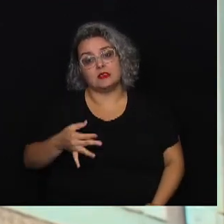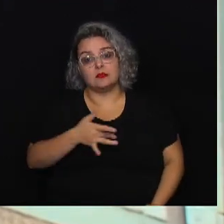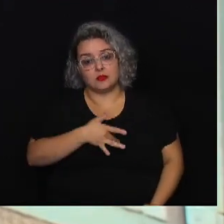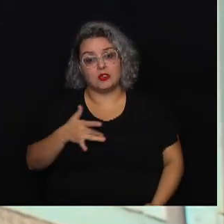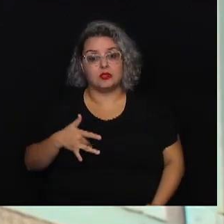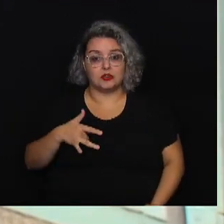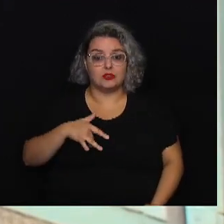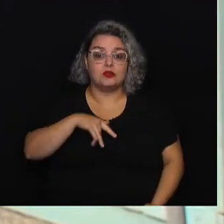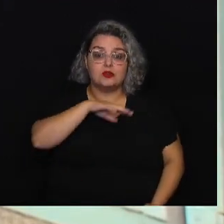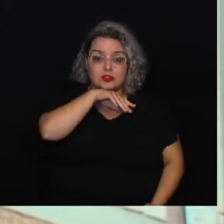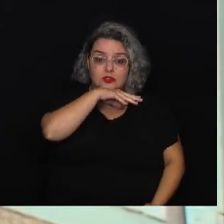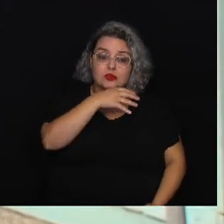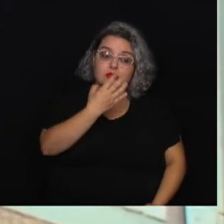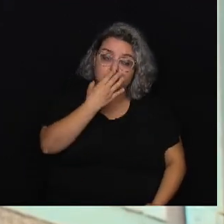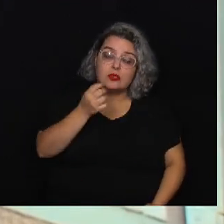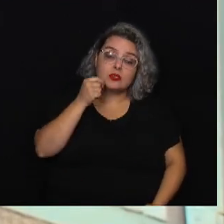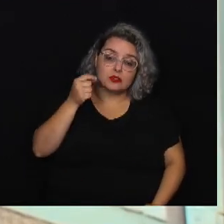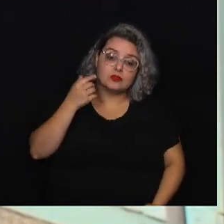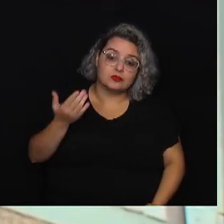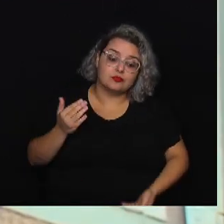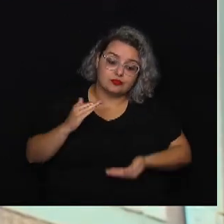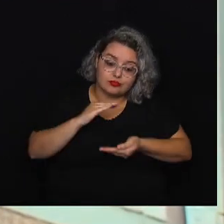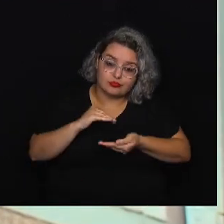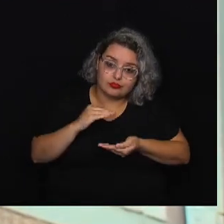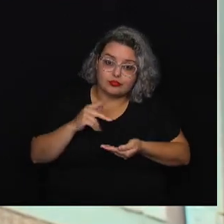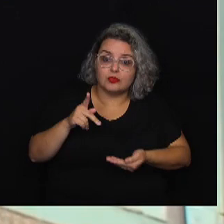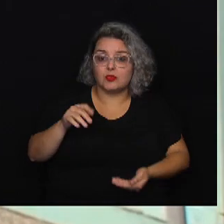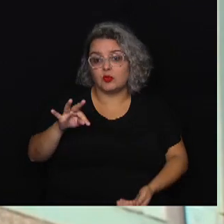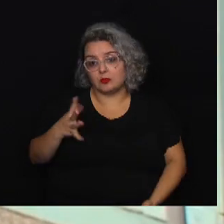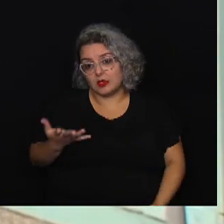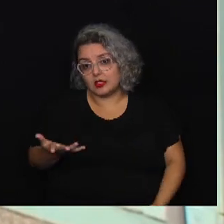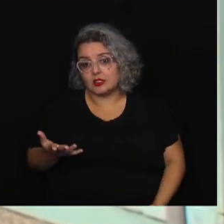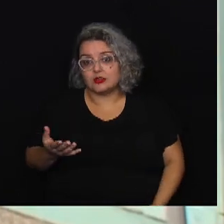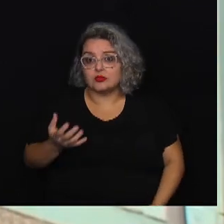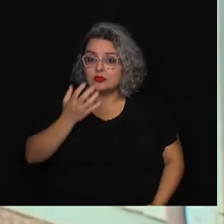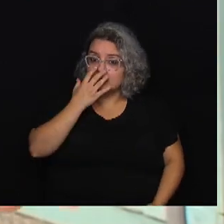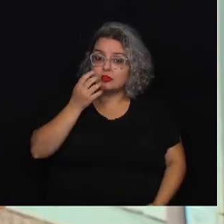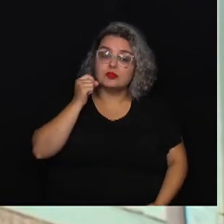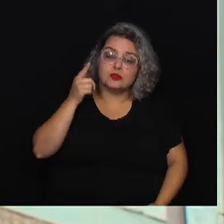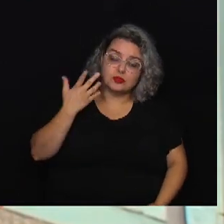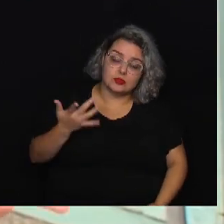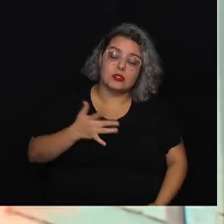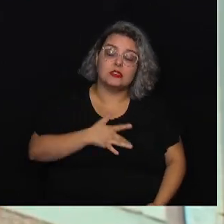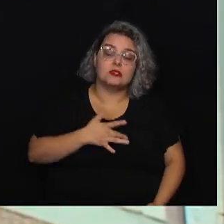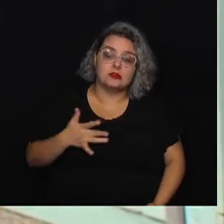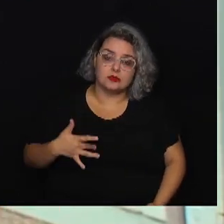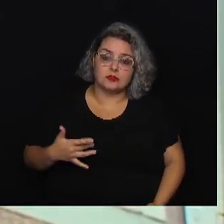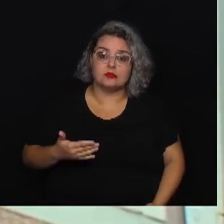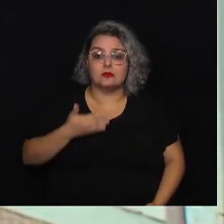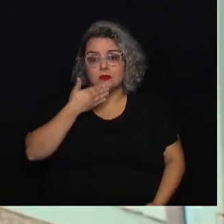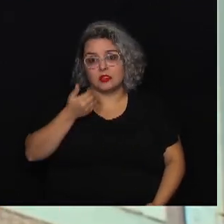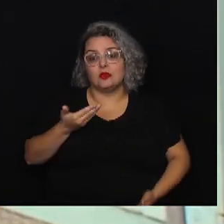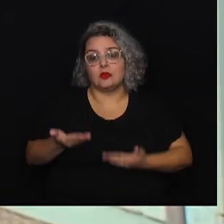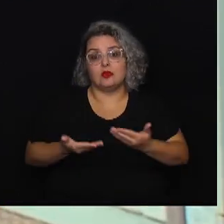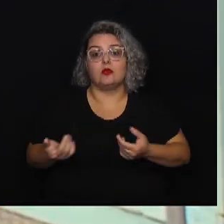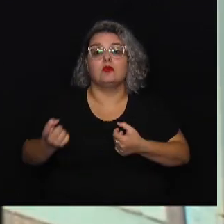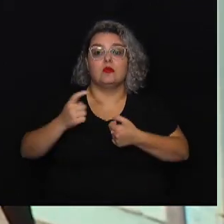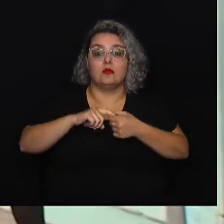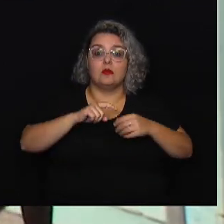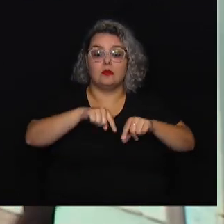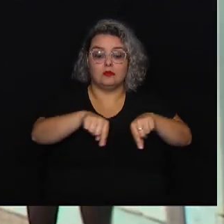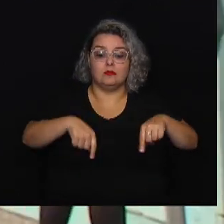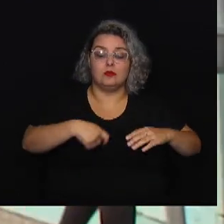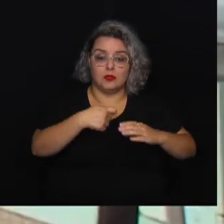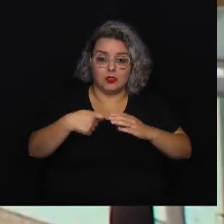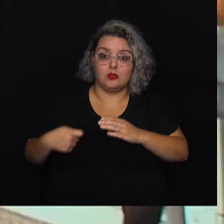do bichinho de estimação, do pet, do cachorrinho, do gatinho, a saúde vai estar melhor cuidada. Eu volto com você aí nos